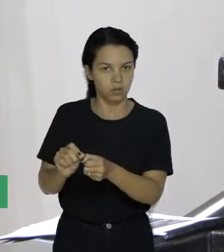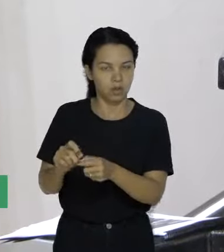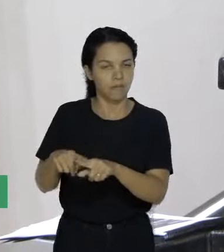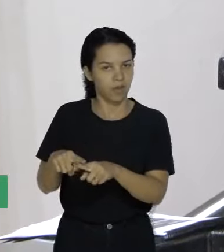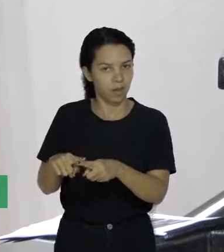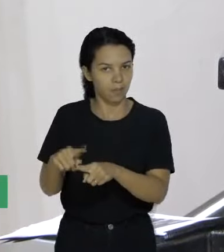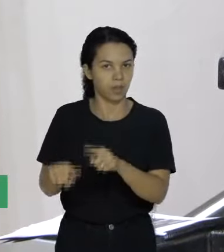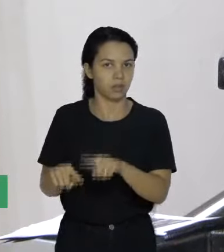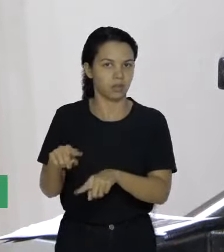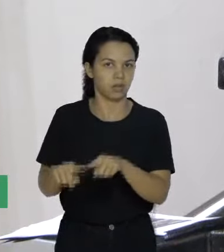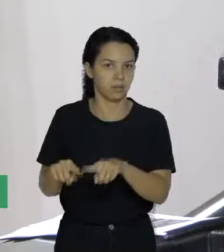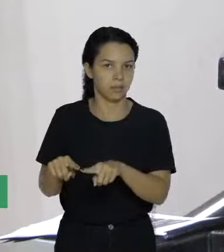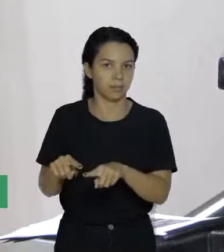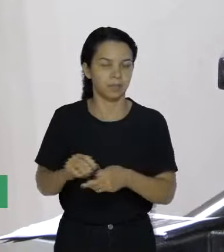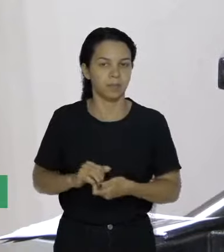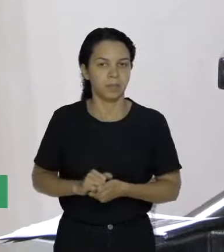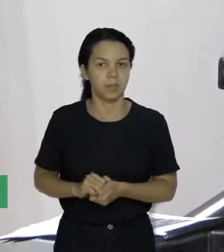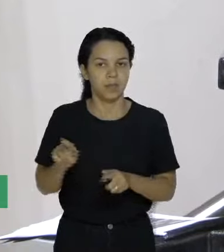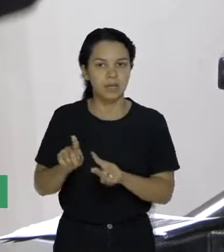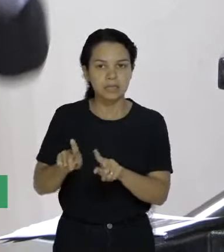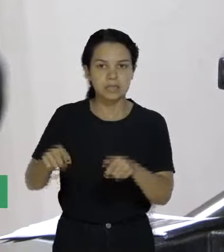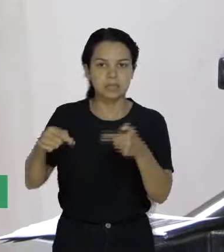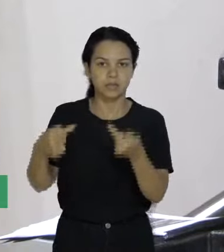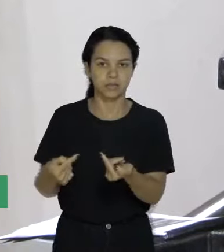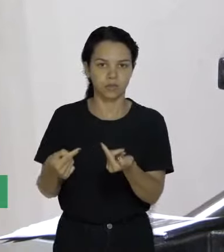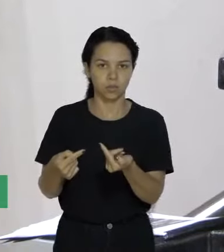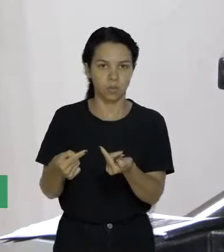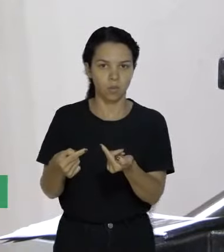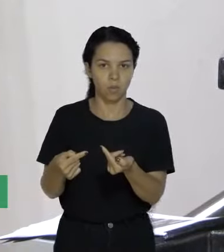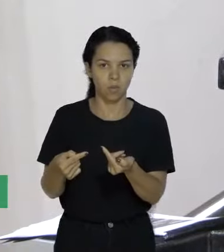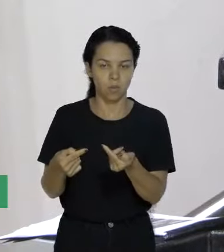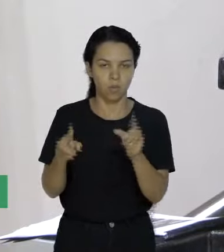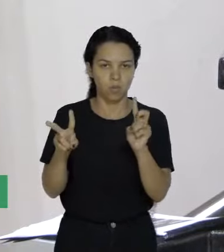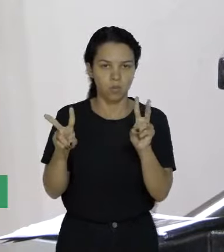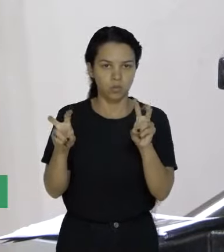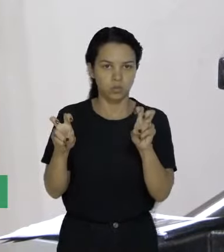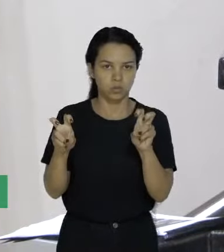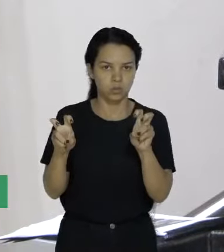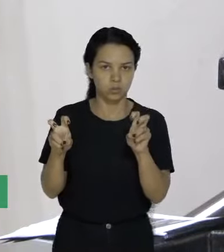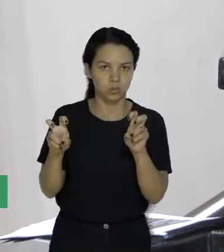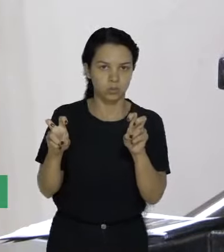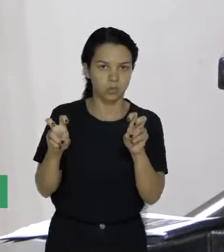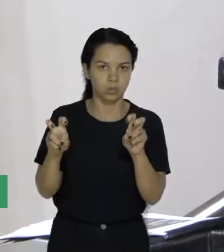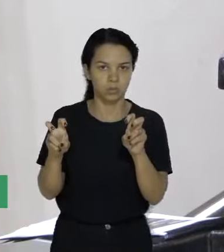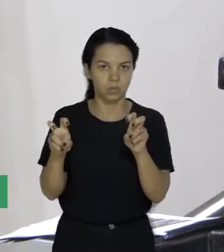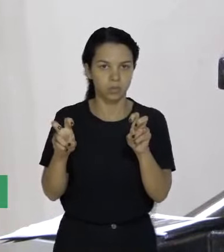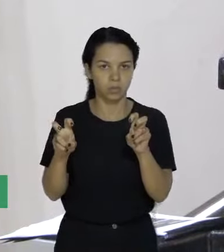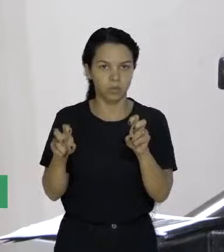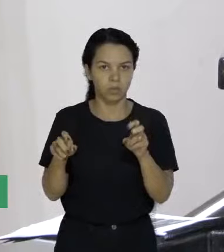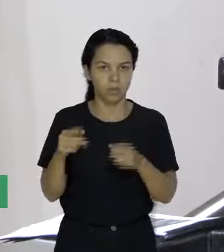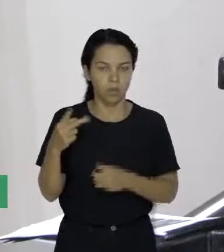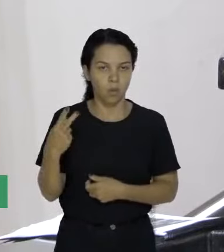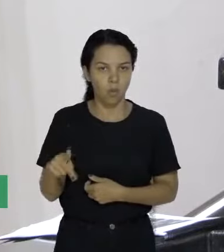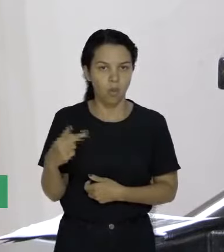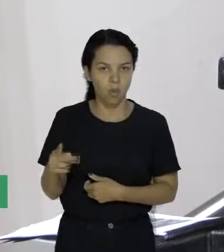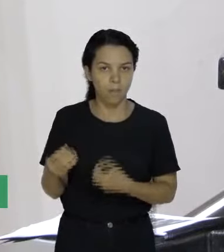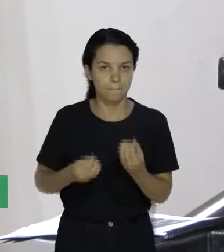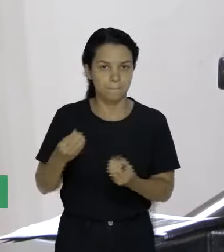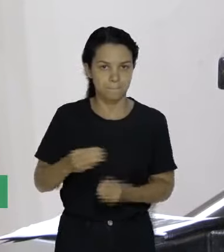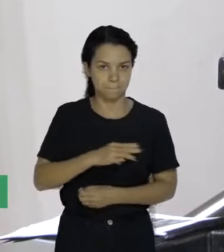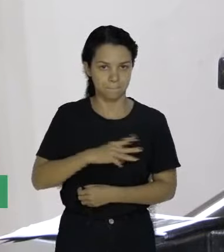esses desafios eles não dizem respeito só com o modo de ser do Ministério Público eles